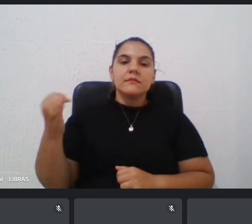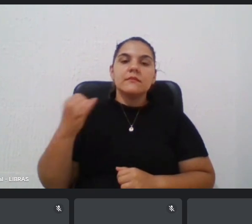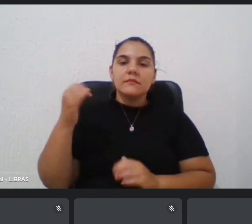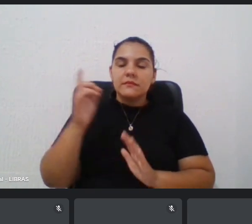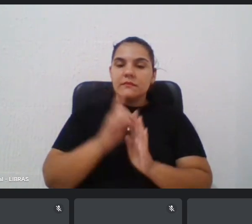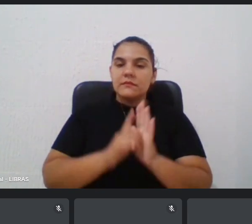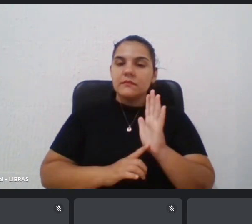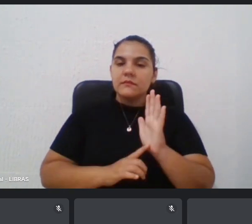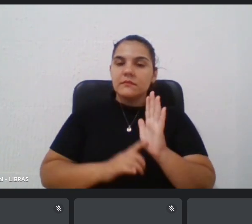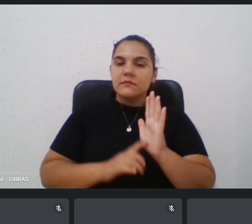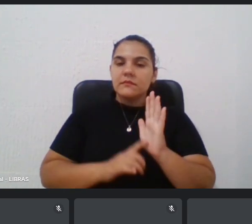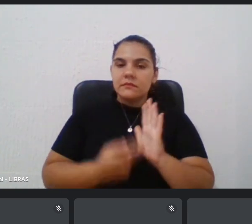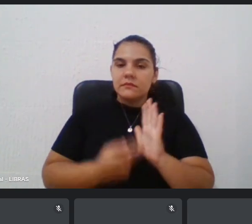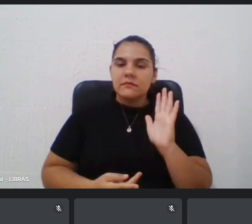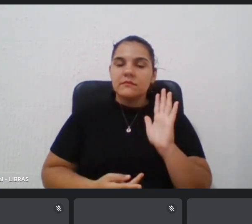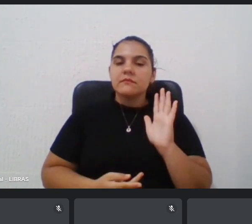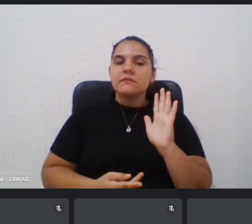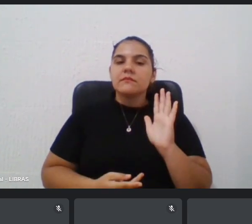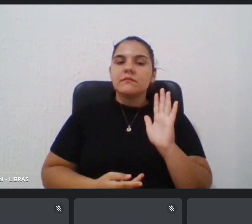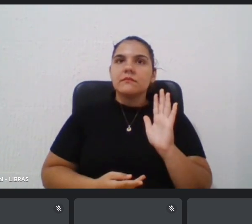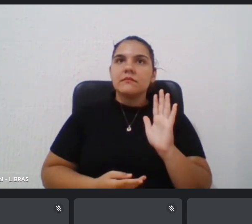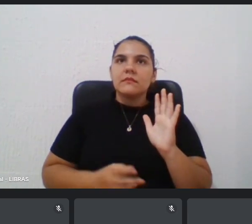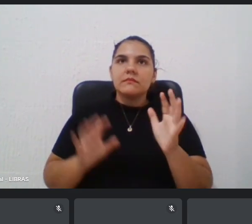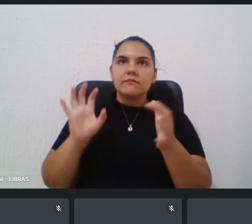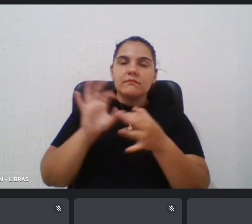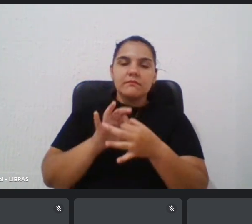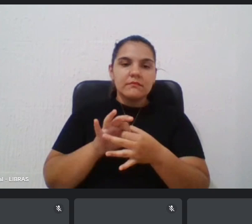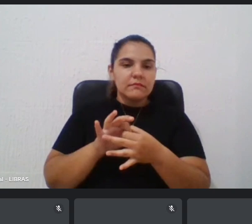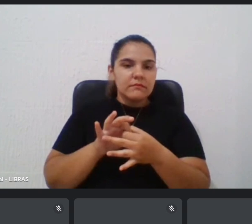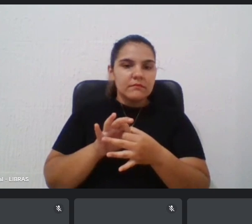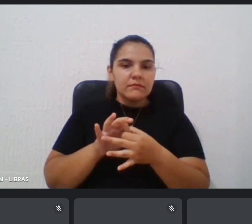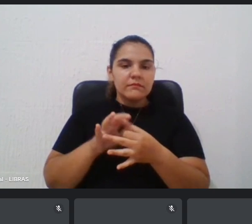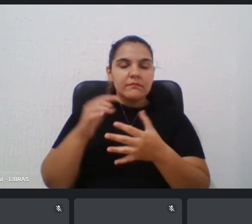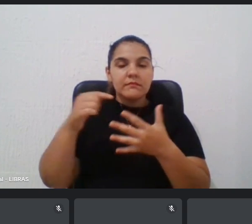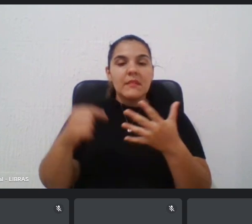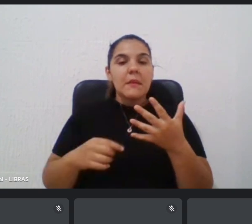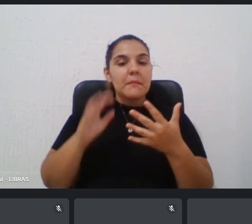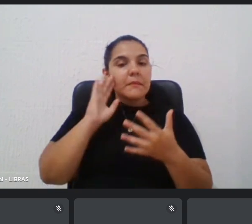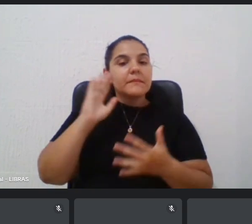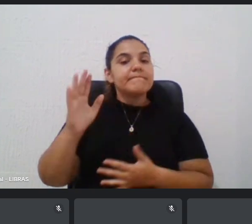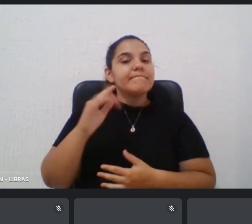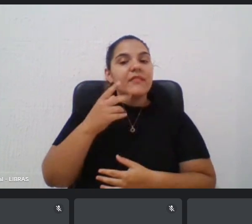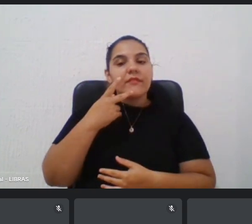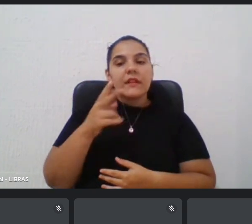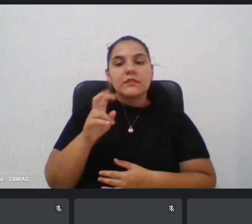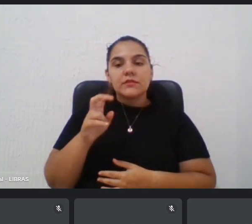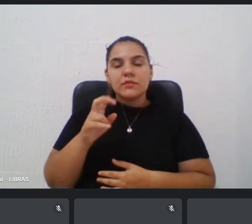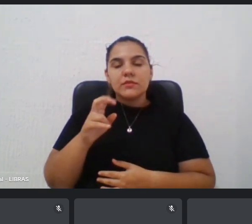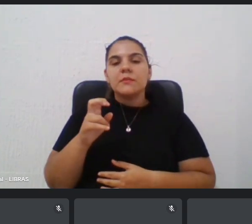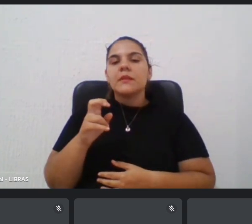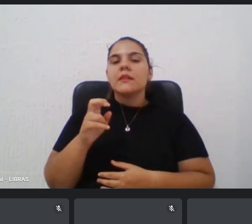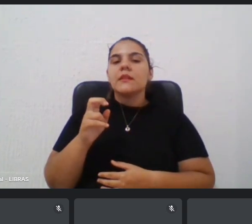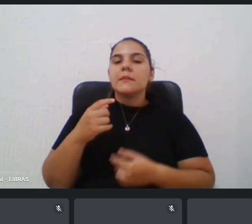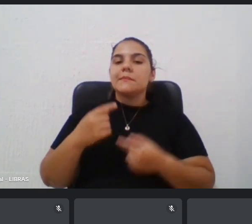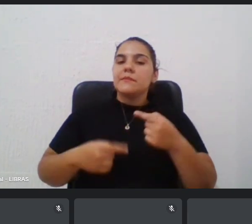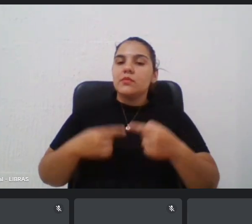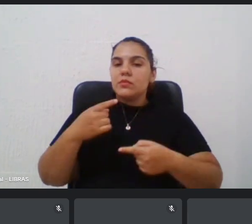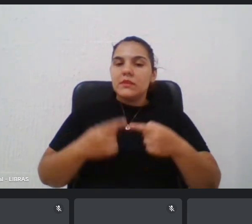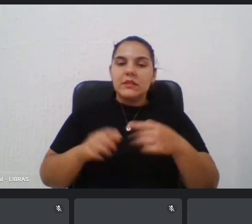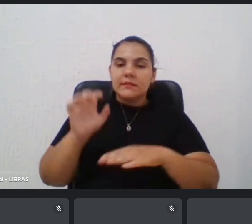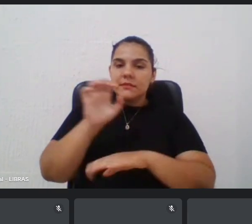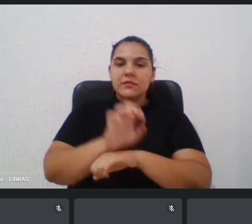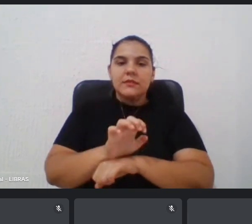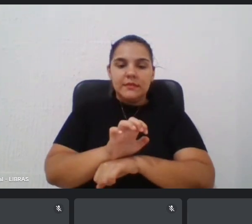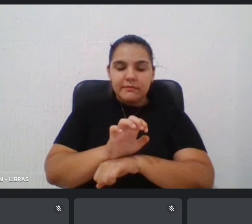todas as áreas, e principalmente quando a gente fala de política de Estado. Ela tem que estar inclusa em todas as áreas, de produção de